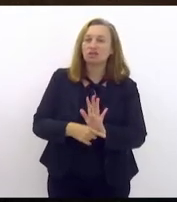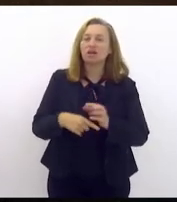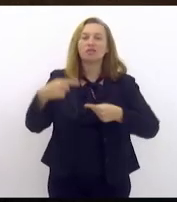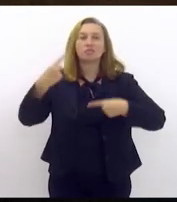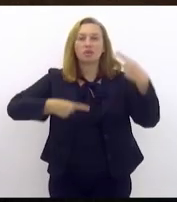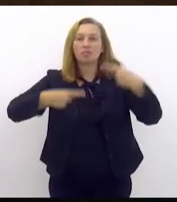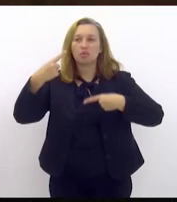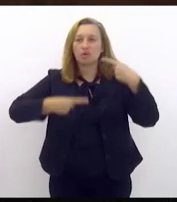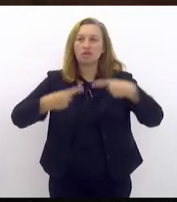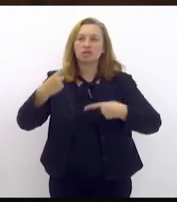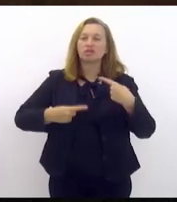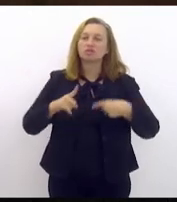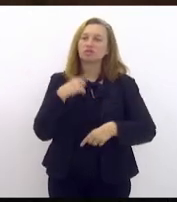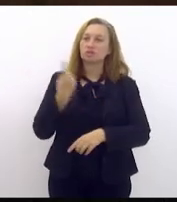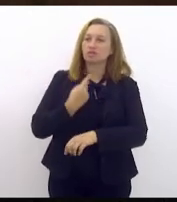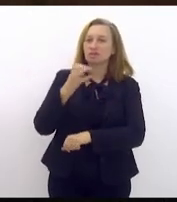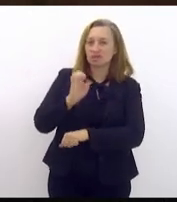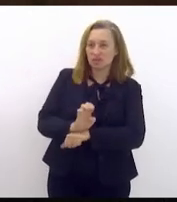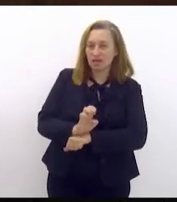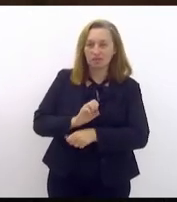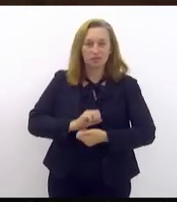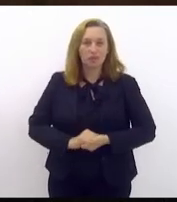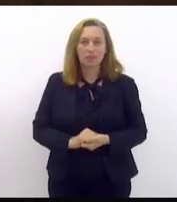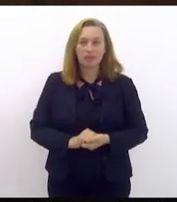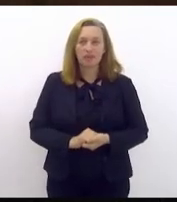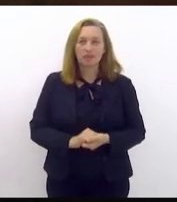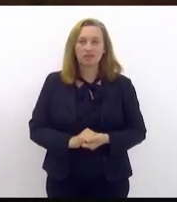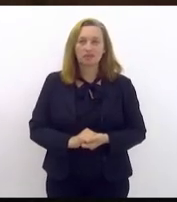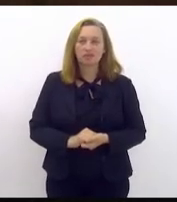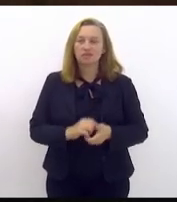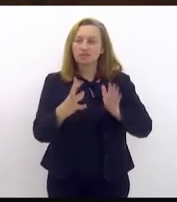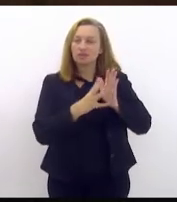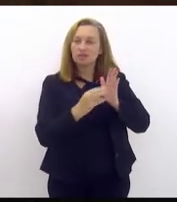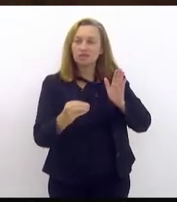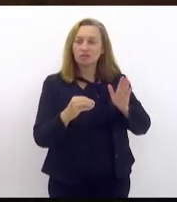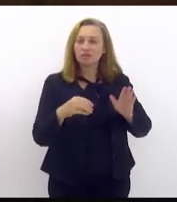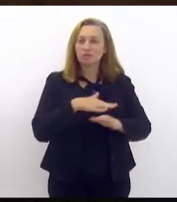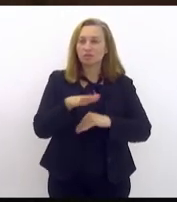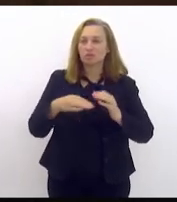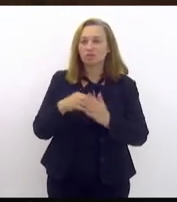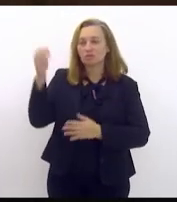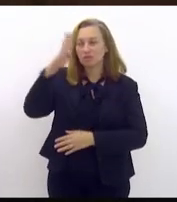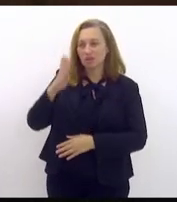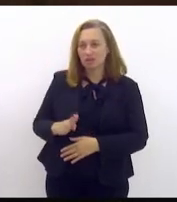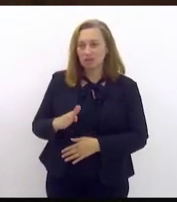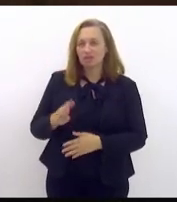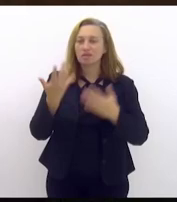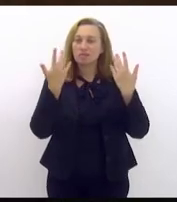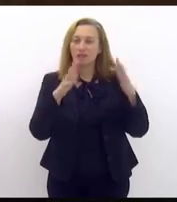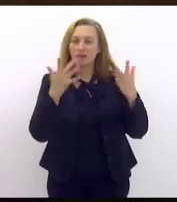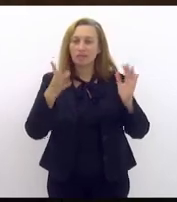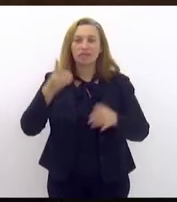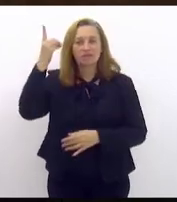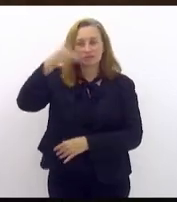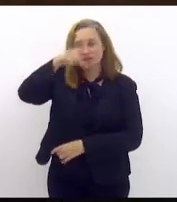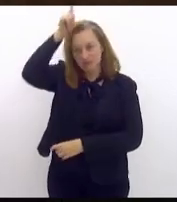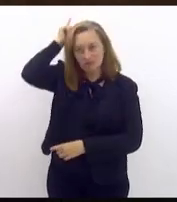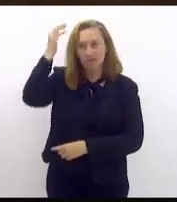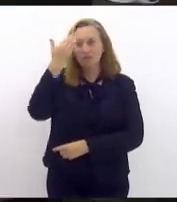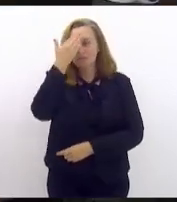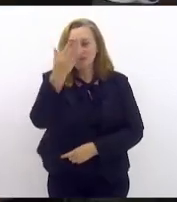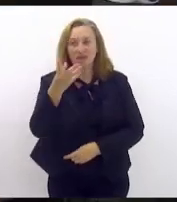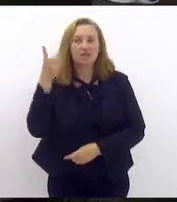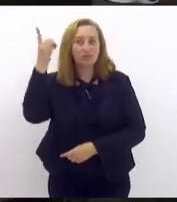política do nosso Estado, que vira espelho para o Brasil todo, deputado Luiz Paulo. Parabéns. Muito obrigado,